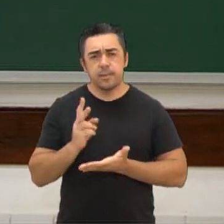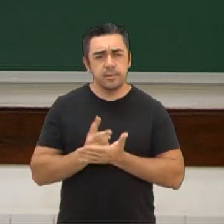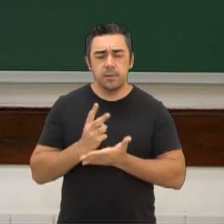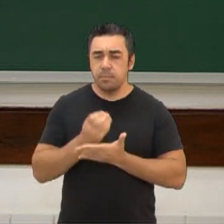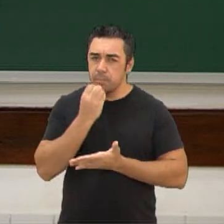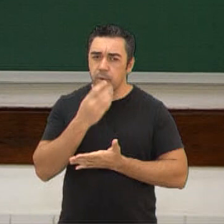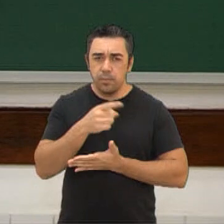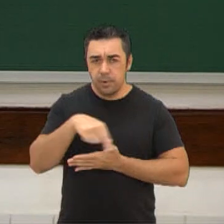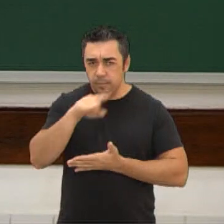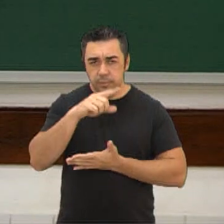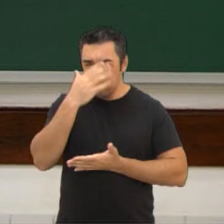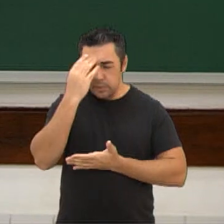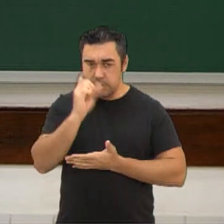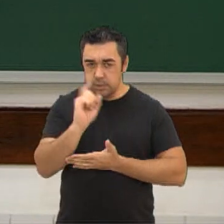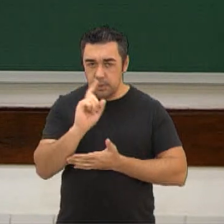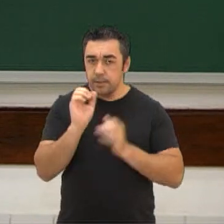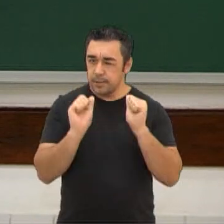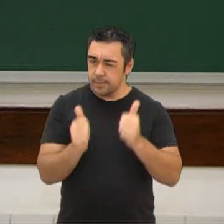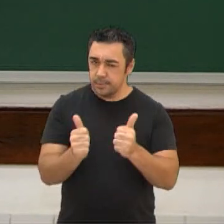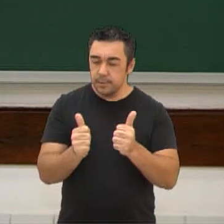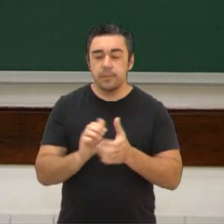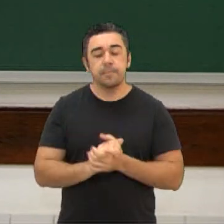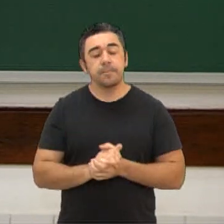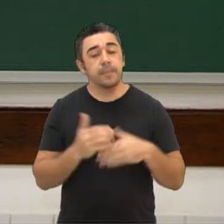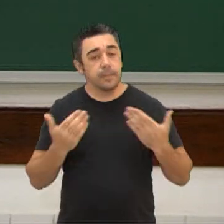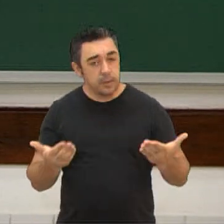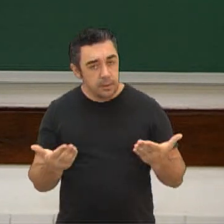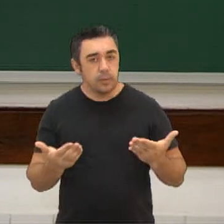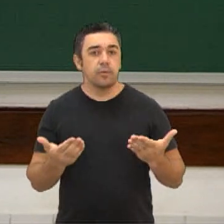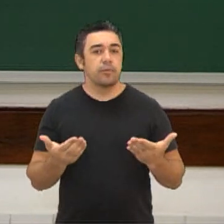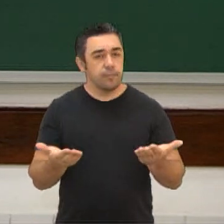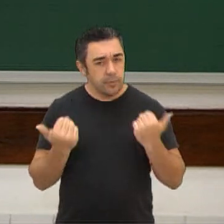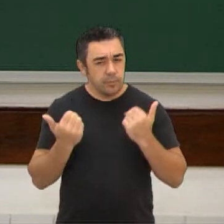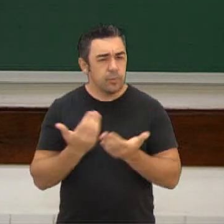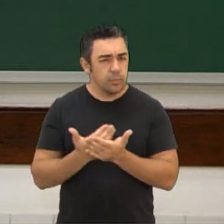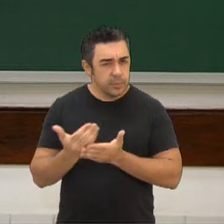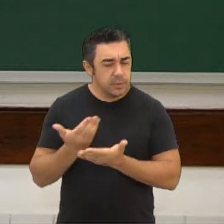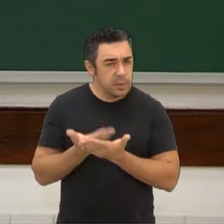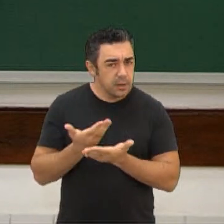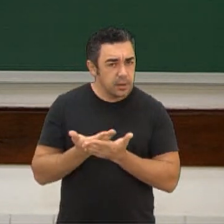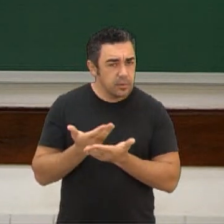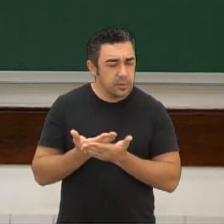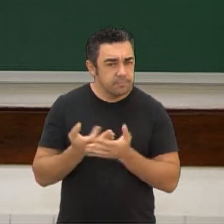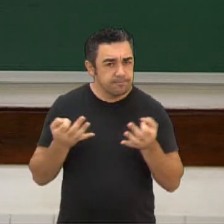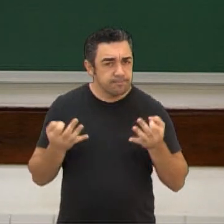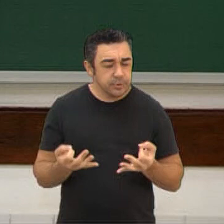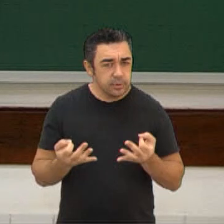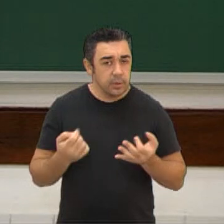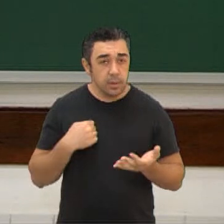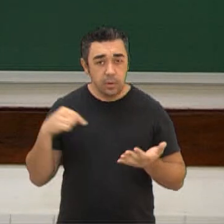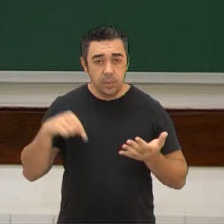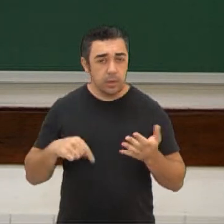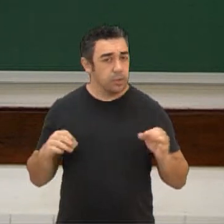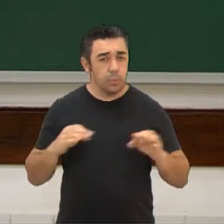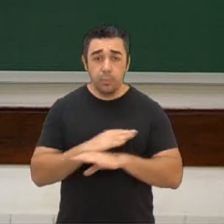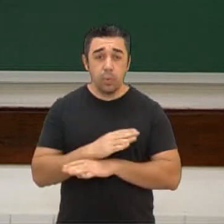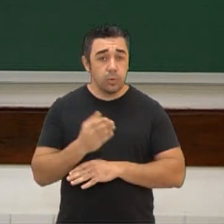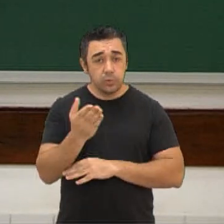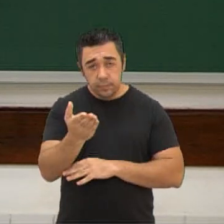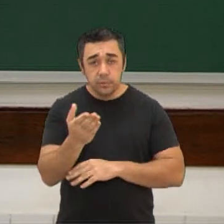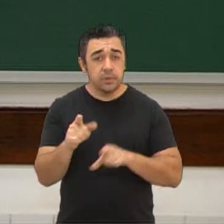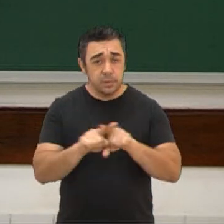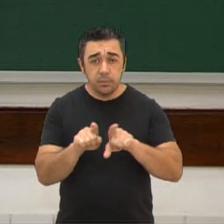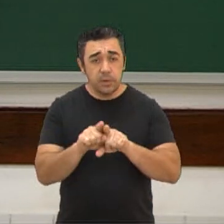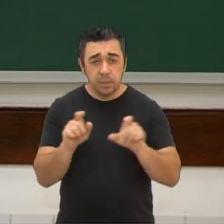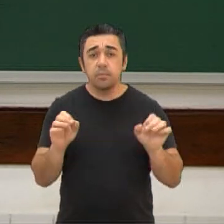bom para vocês não esquecerem, certo, galera? Então, gente, bora começar essa aula maravilhosa, porque eu estou pronto aqui, eu espero que